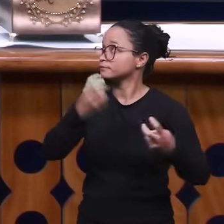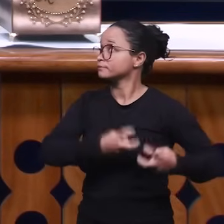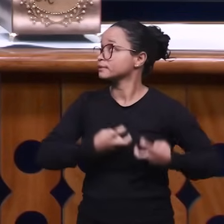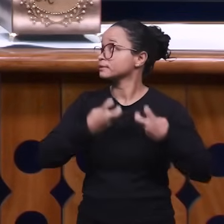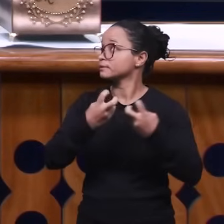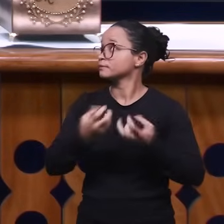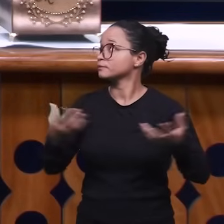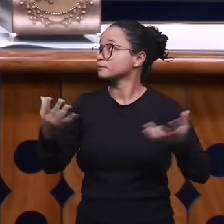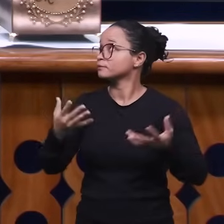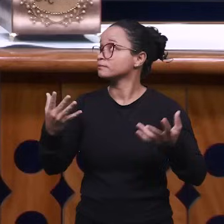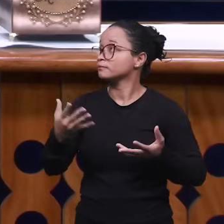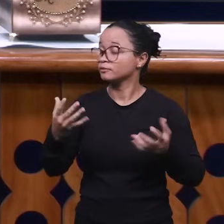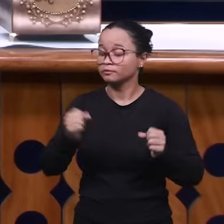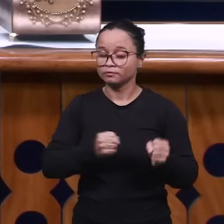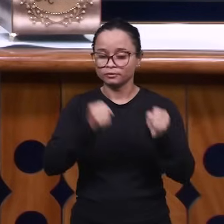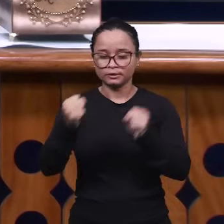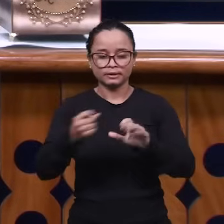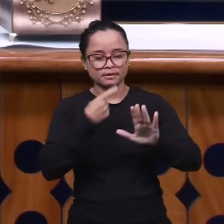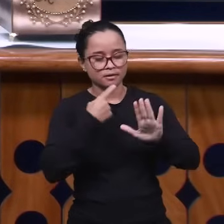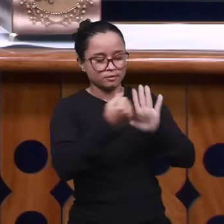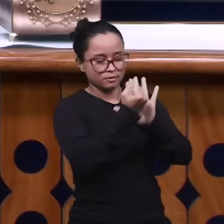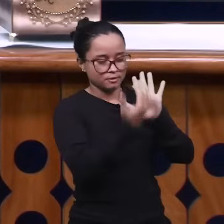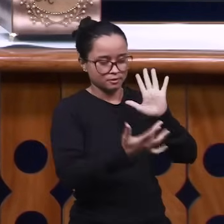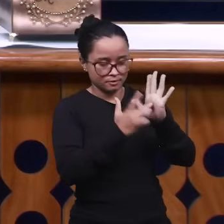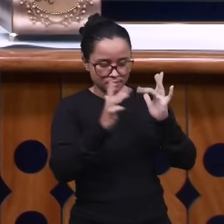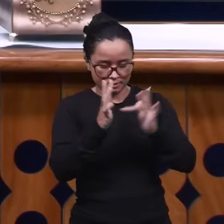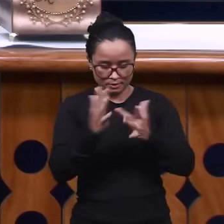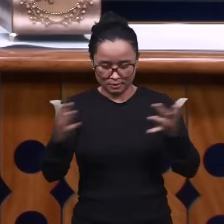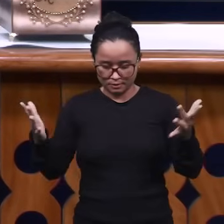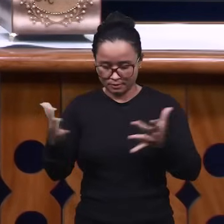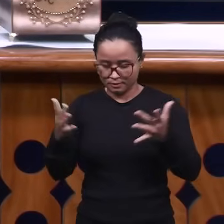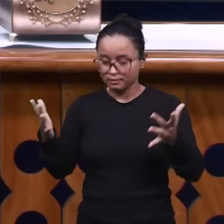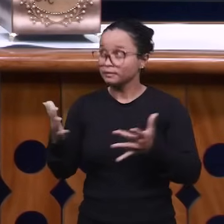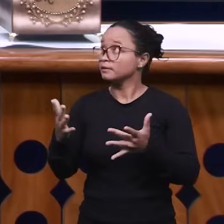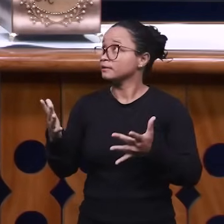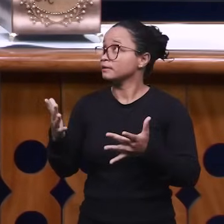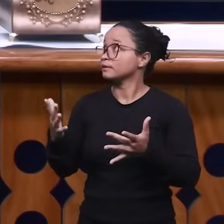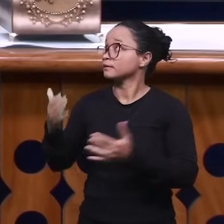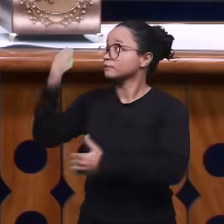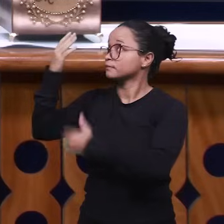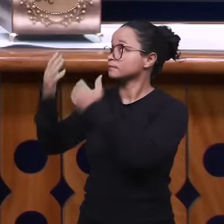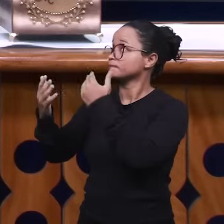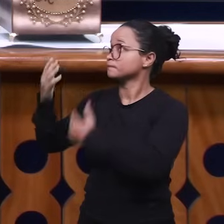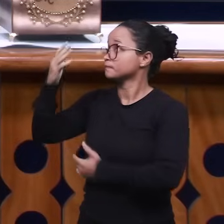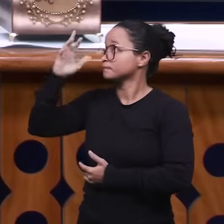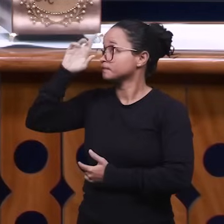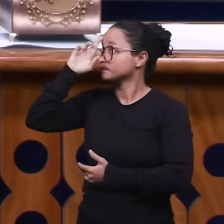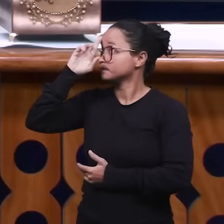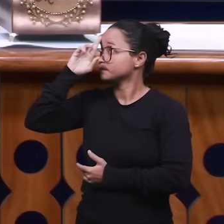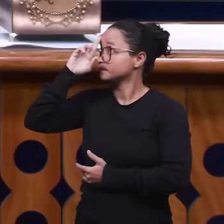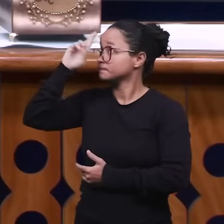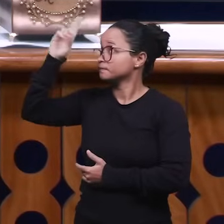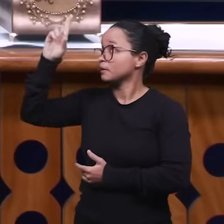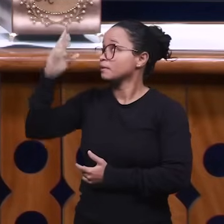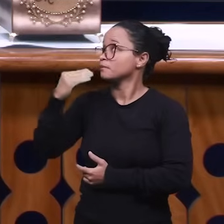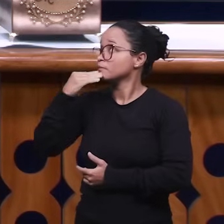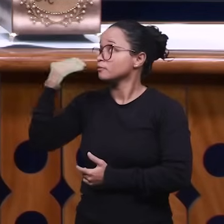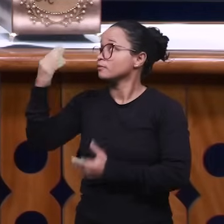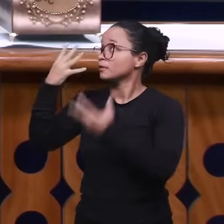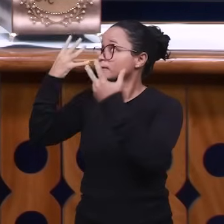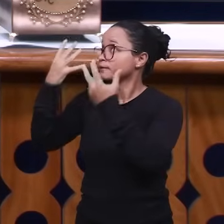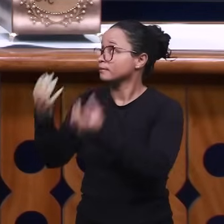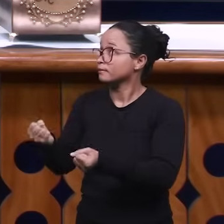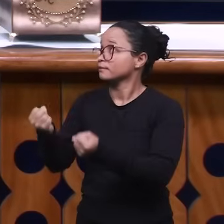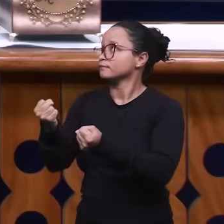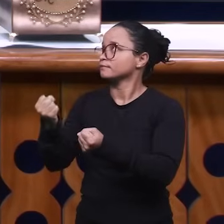Ti pelo poder que há no sangue do Senhor Jesus. Queremos glorificar o Teu nome pela Tua presença e pedimos, Senhor Deus, que Tu nos aceites